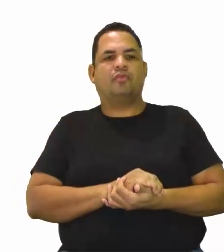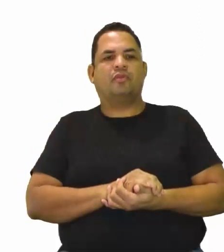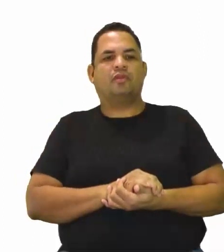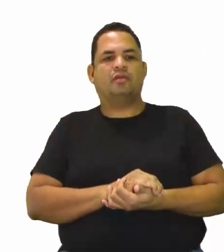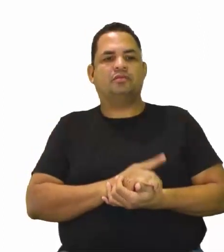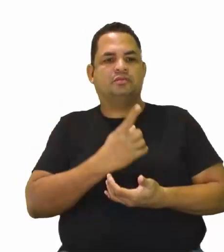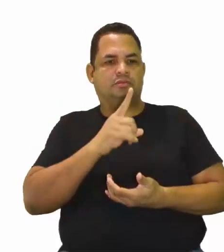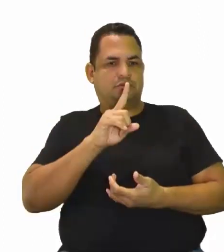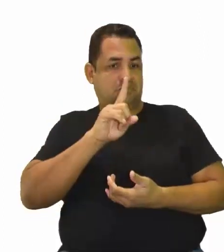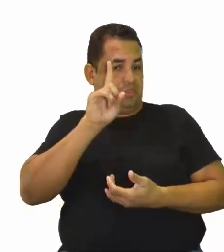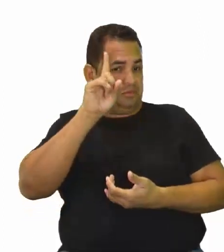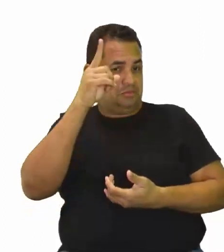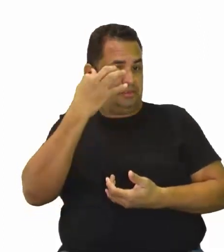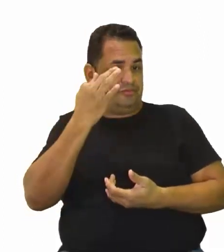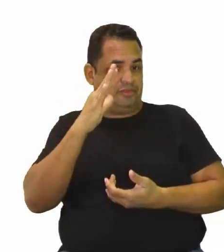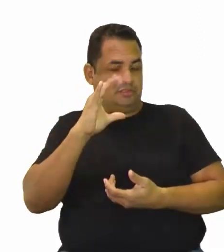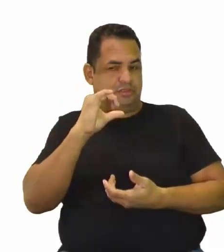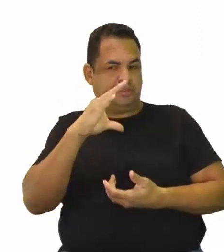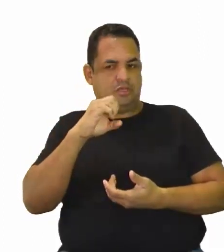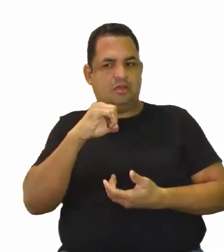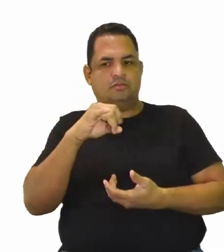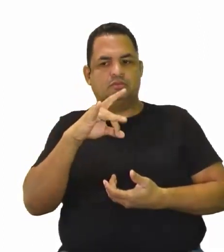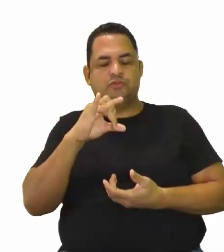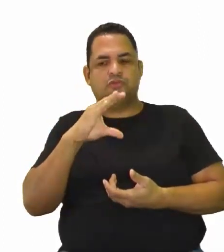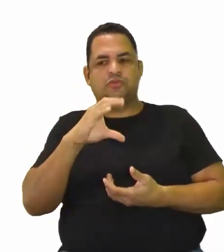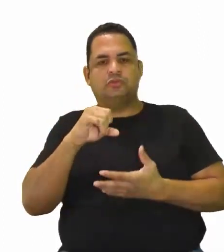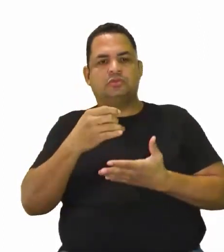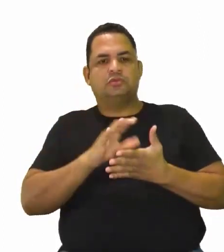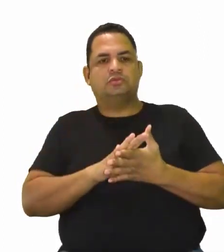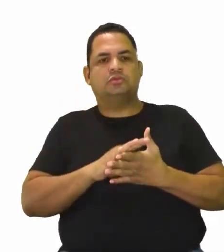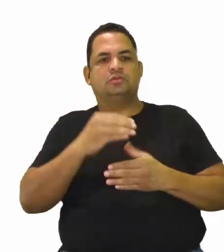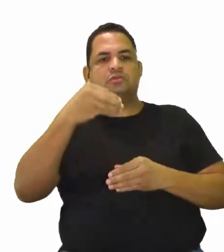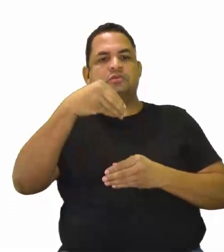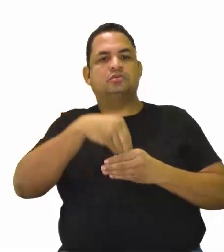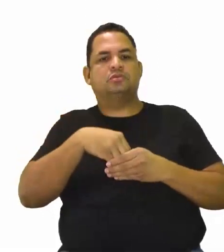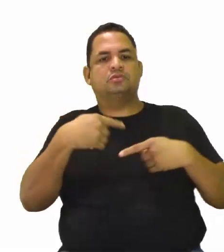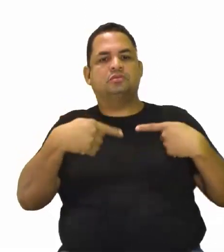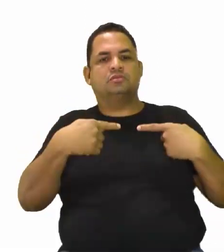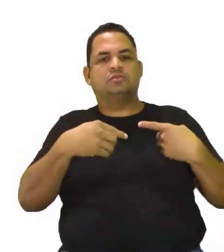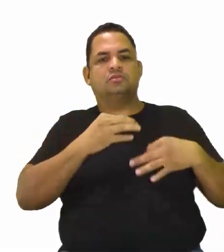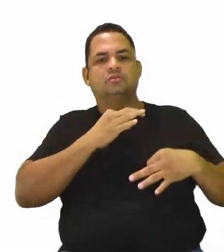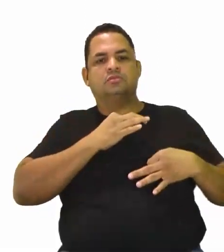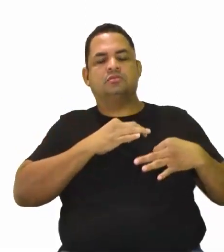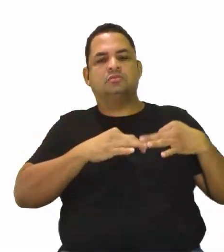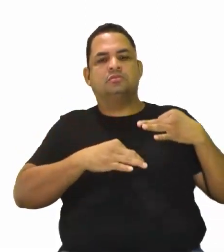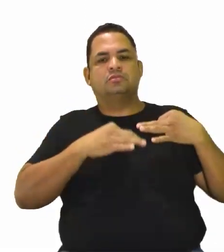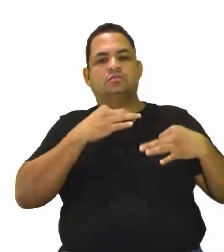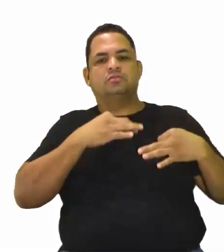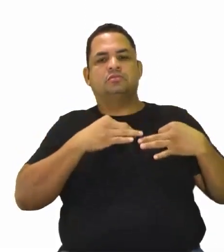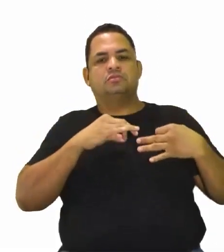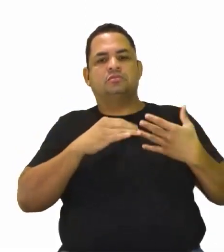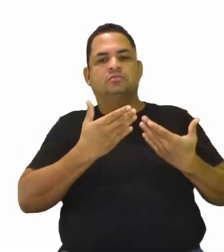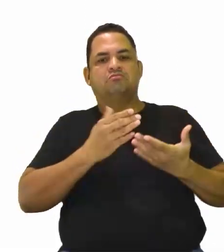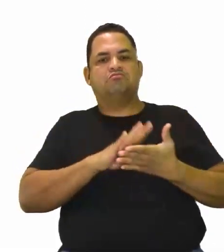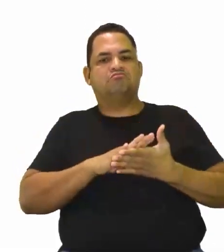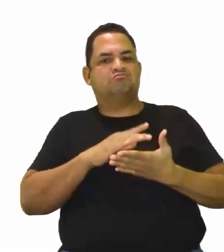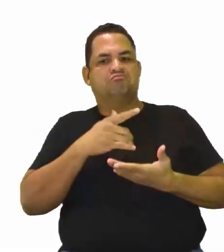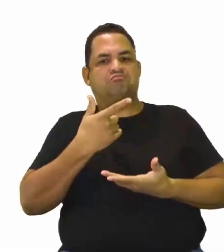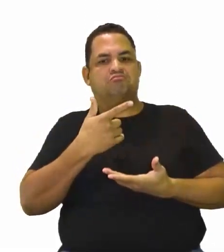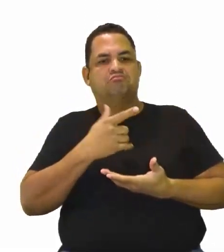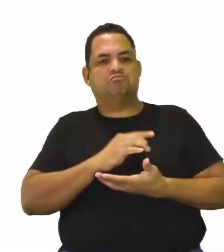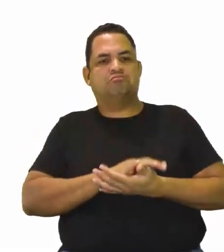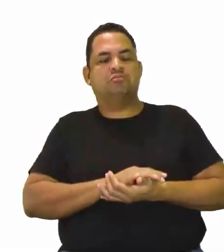Segundo as ideias de Francisco Campos, vamos lá. Os eleitores, políticos e juízes seriam mal intencionados?